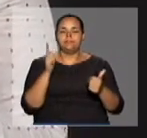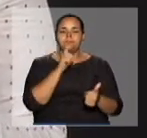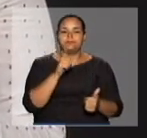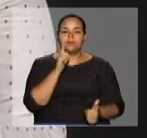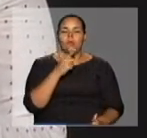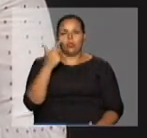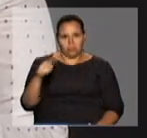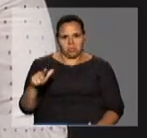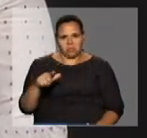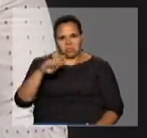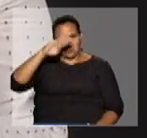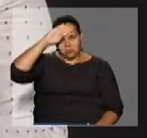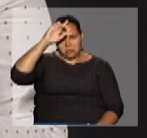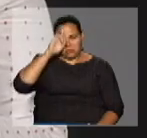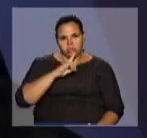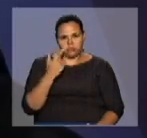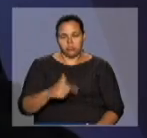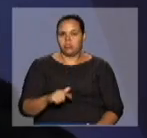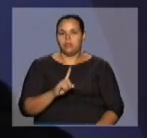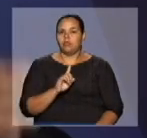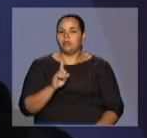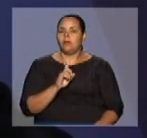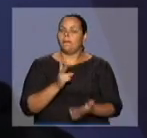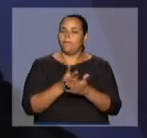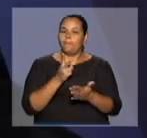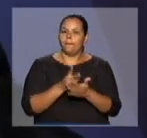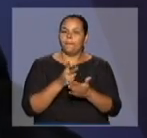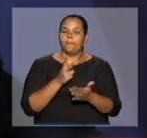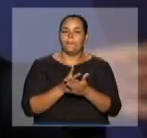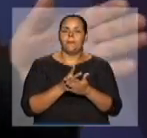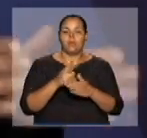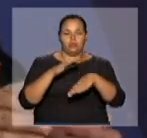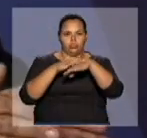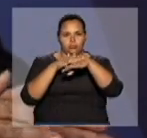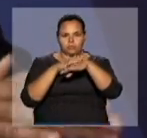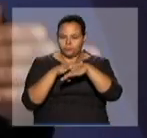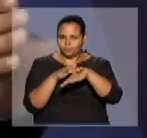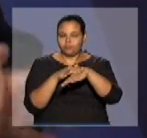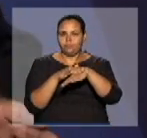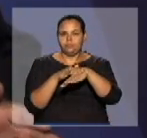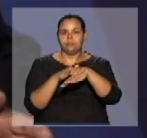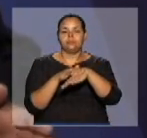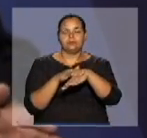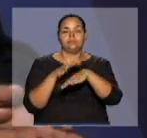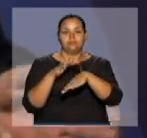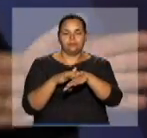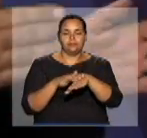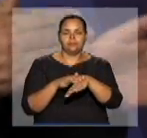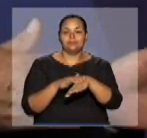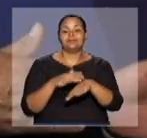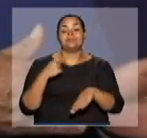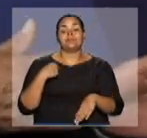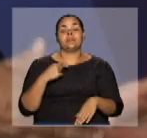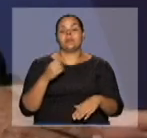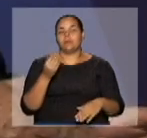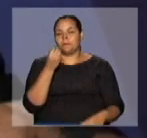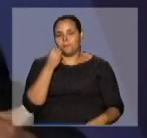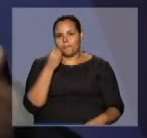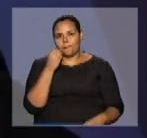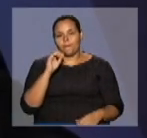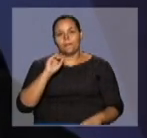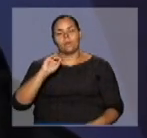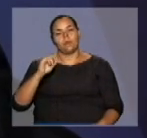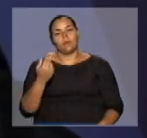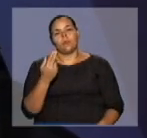pode contrair a doença outra vez? Não. É a mesma coisa. A doença, ter a doença, tanto na forma mais